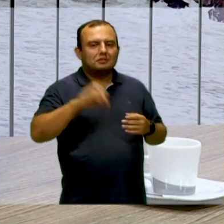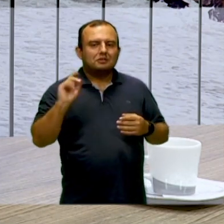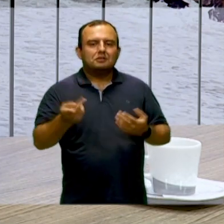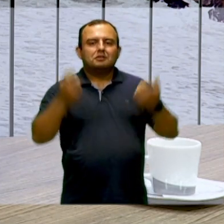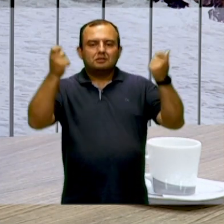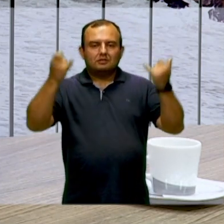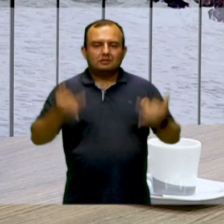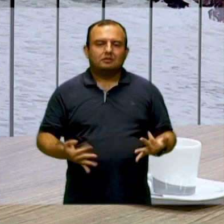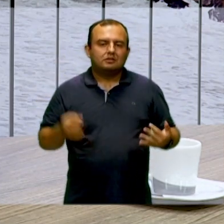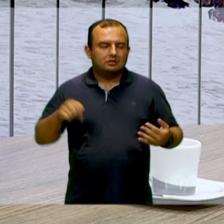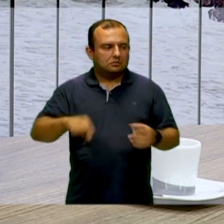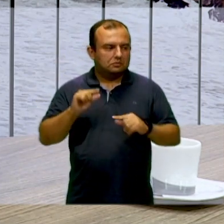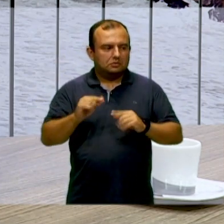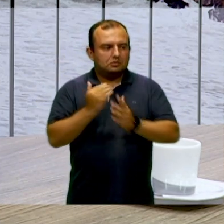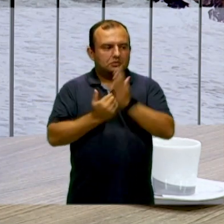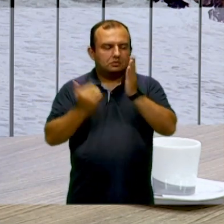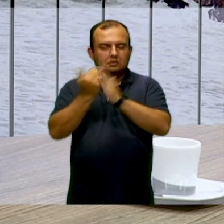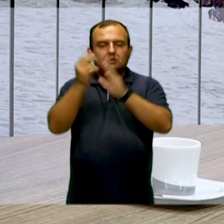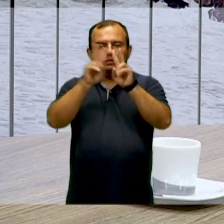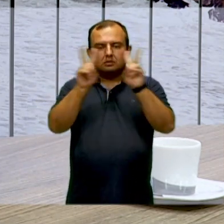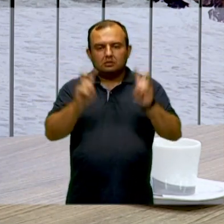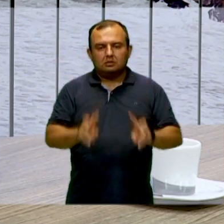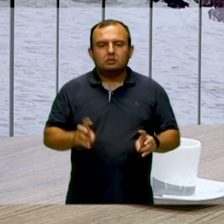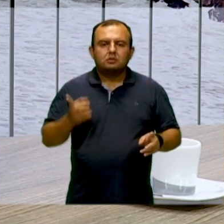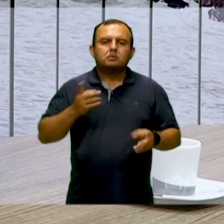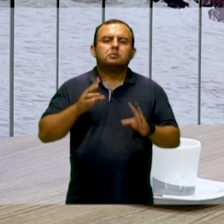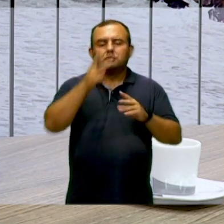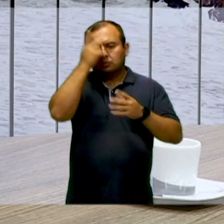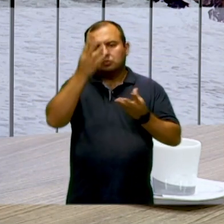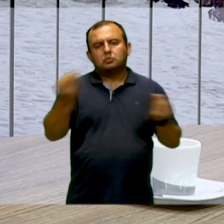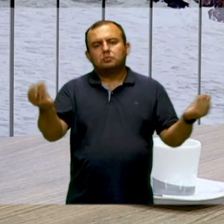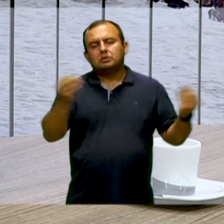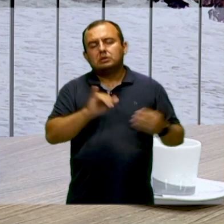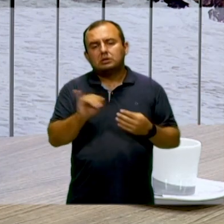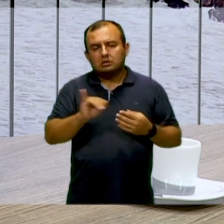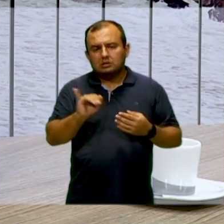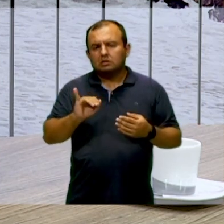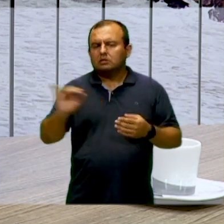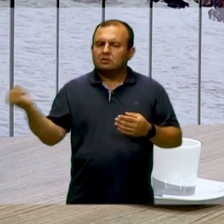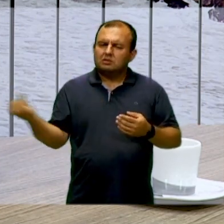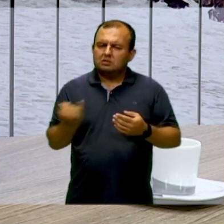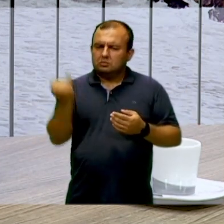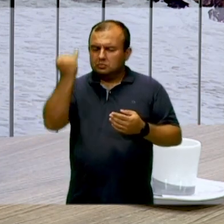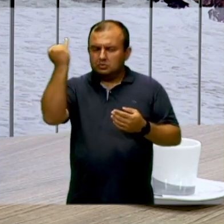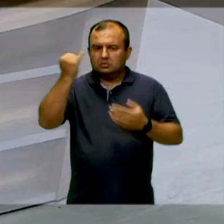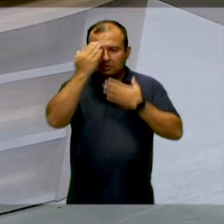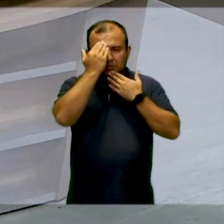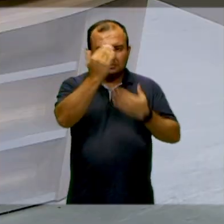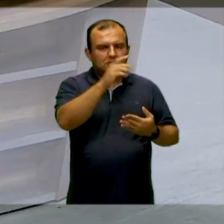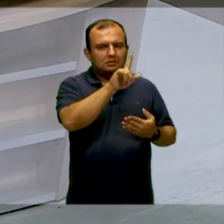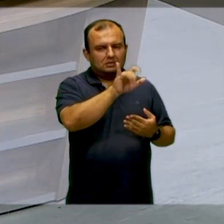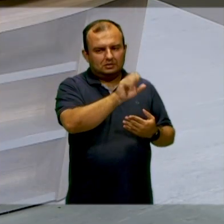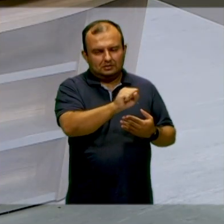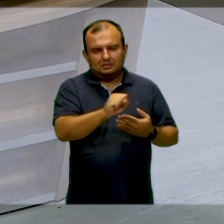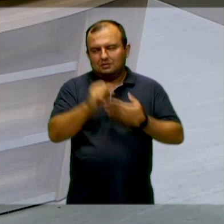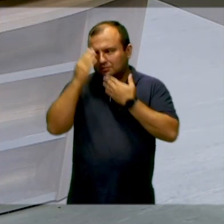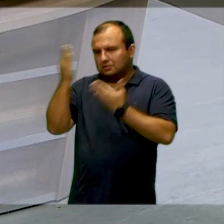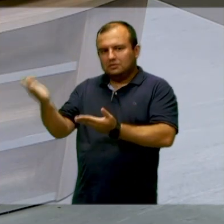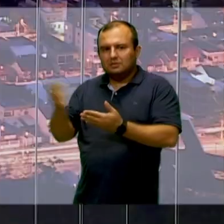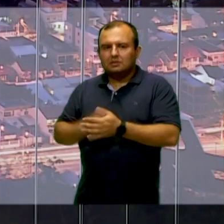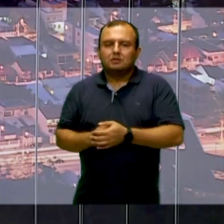falar um pouquinho mais desses assuntos que, para mim, e para muita gente aqui em Itajaí é extremamente relevante. Obrigada, Elis. Obrigada a